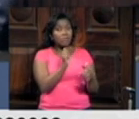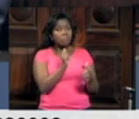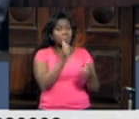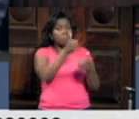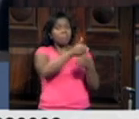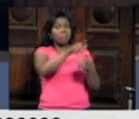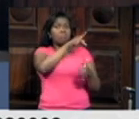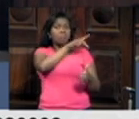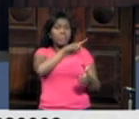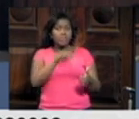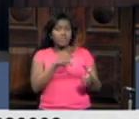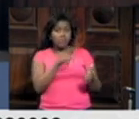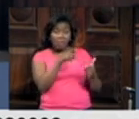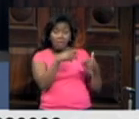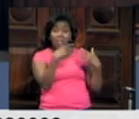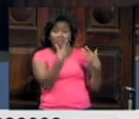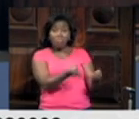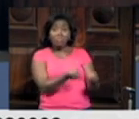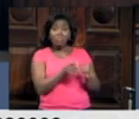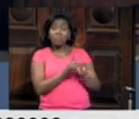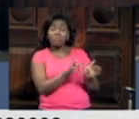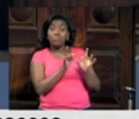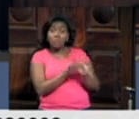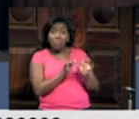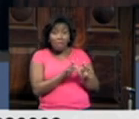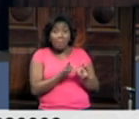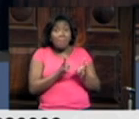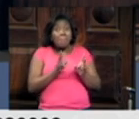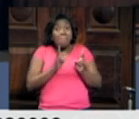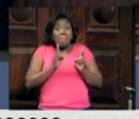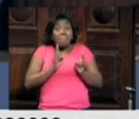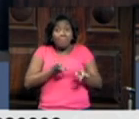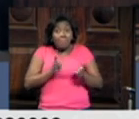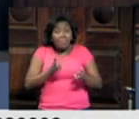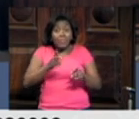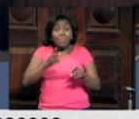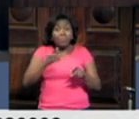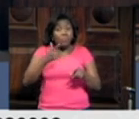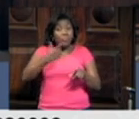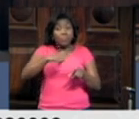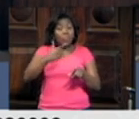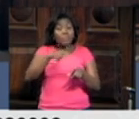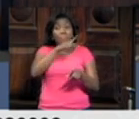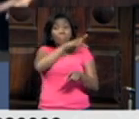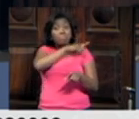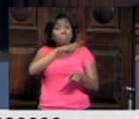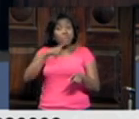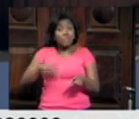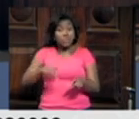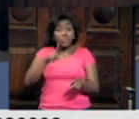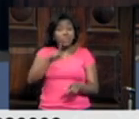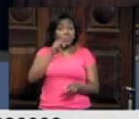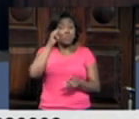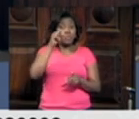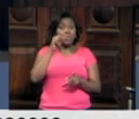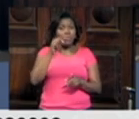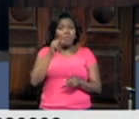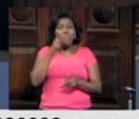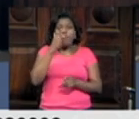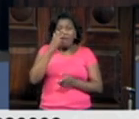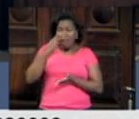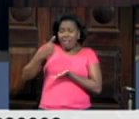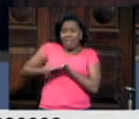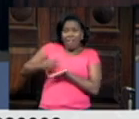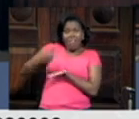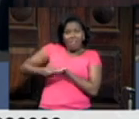presidência da República, mesmo não tendo o presidente assumido. Ali foi um grande acordo